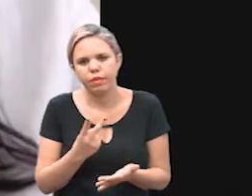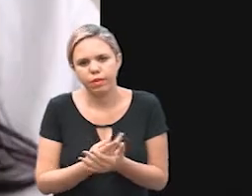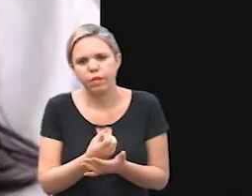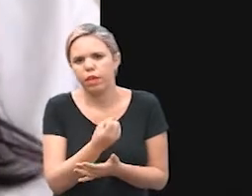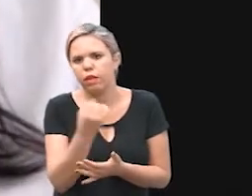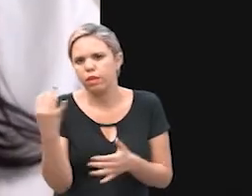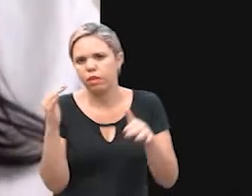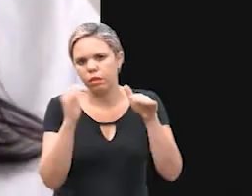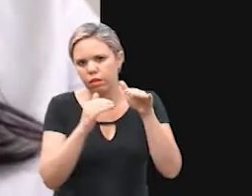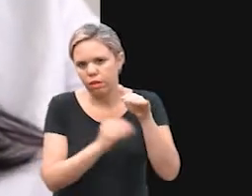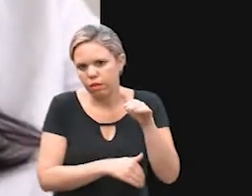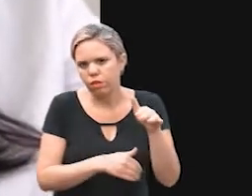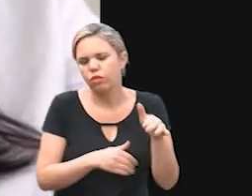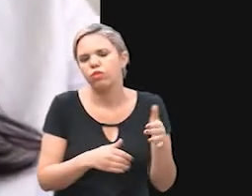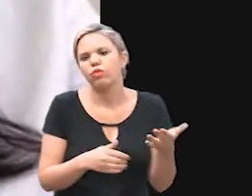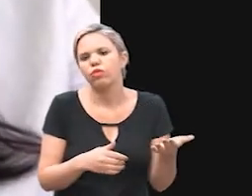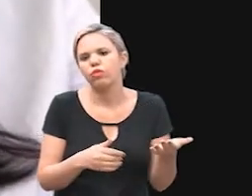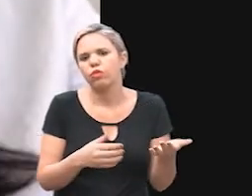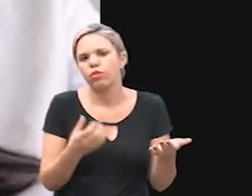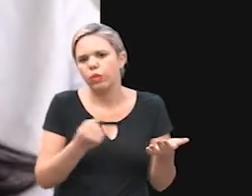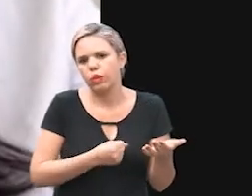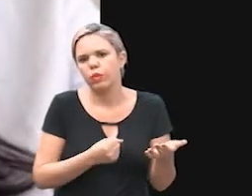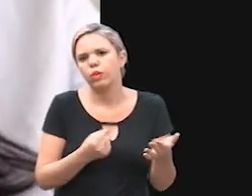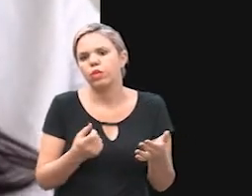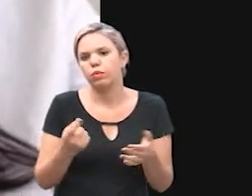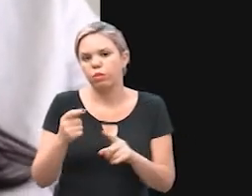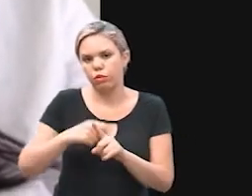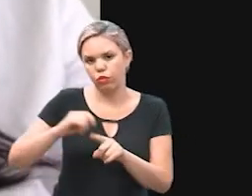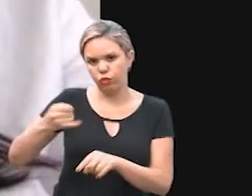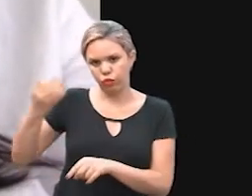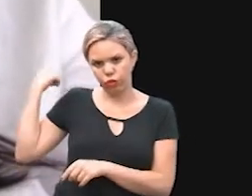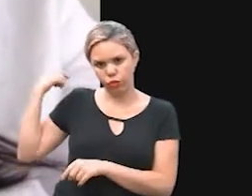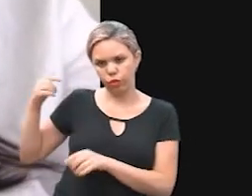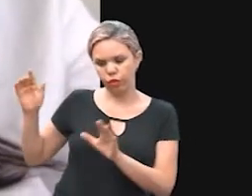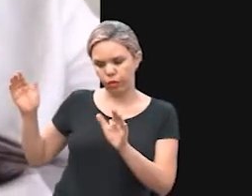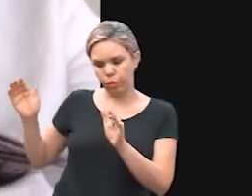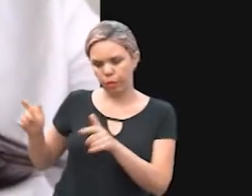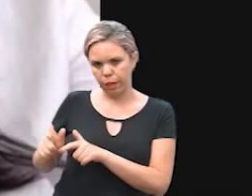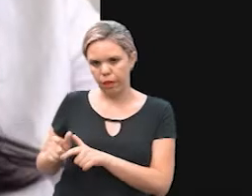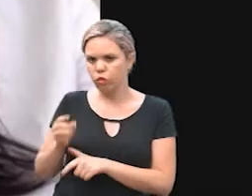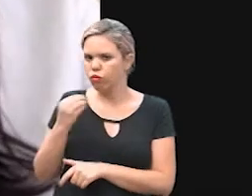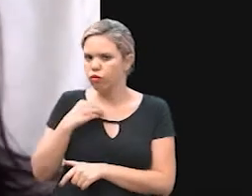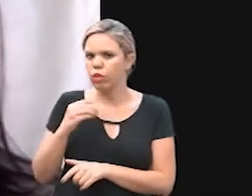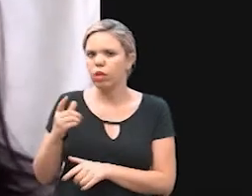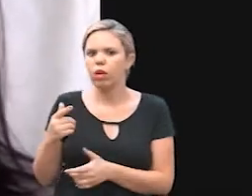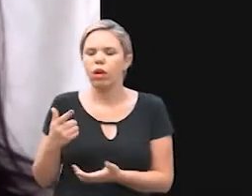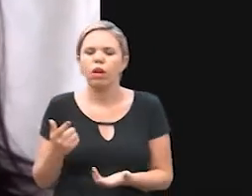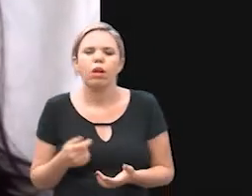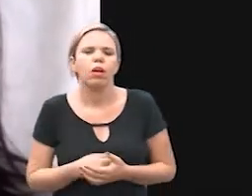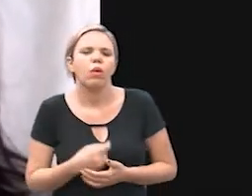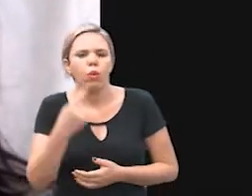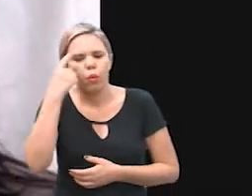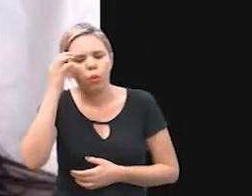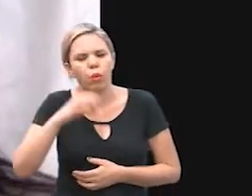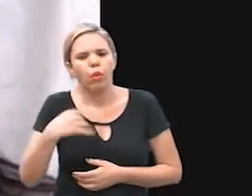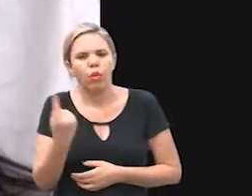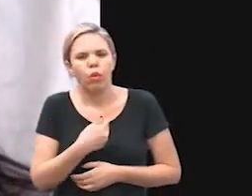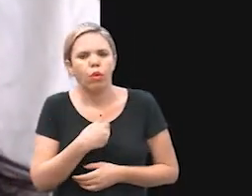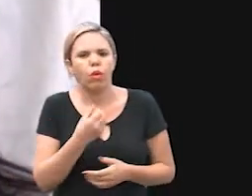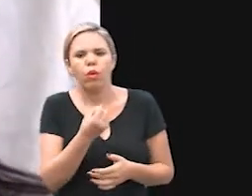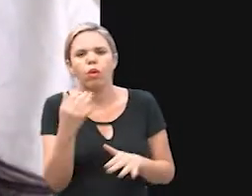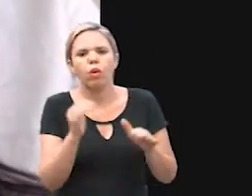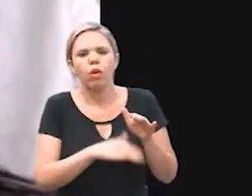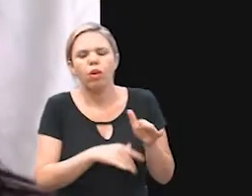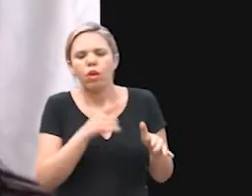manter, né? Em janeiro a gente estava com um estoque bem baixo de leite. O mínimo ideal do nosso banco de